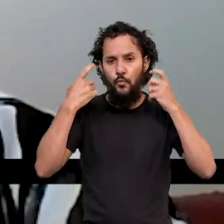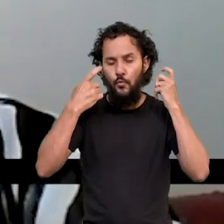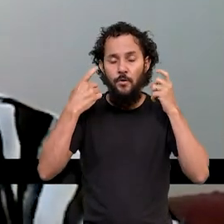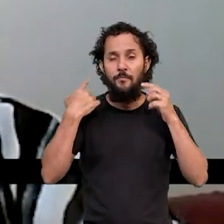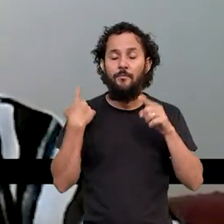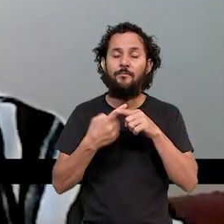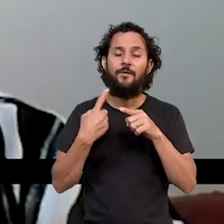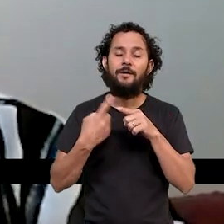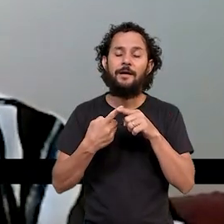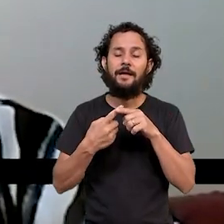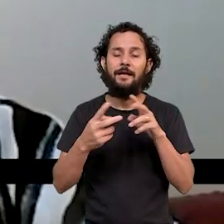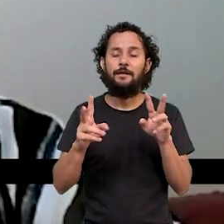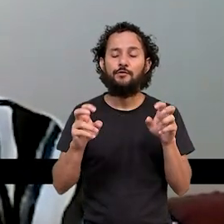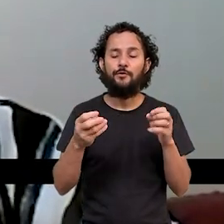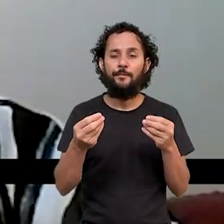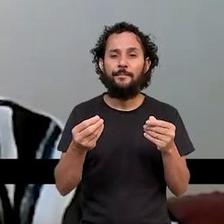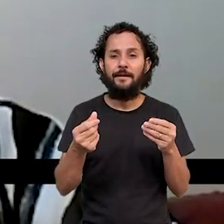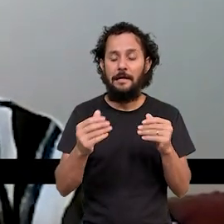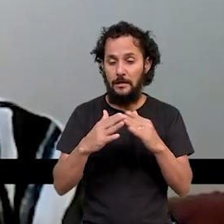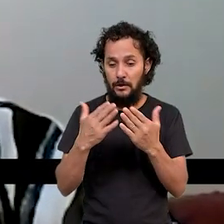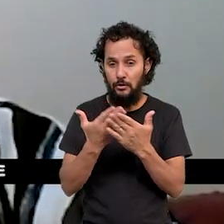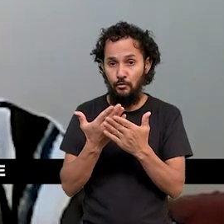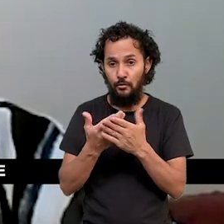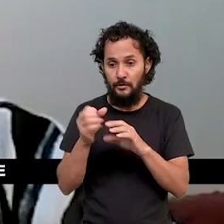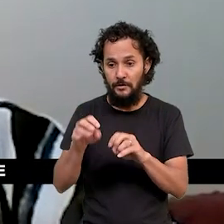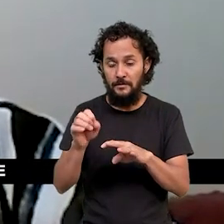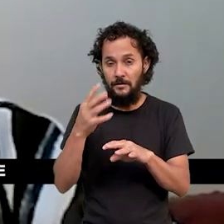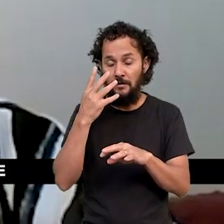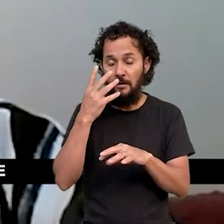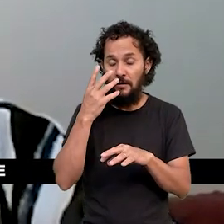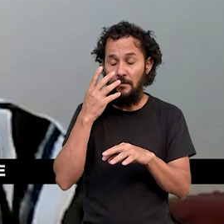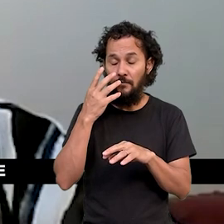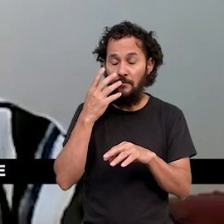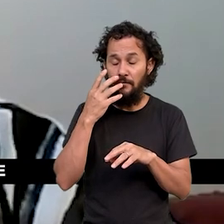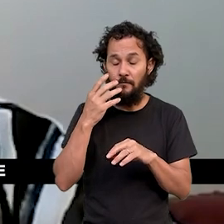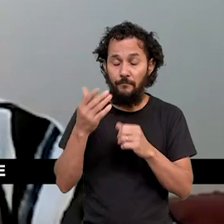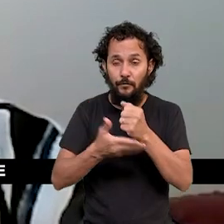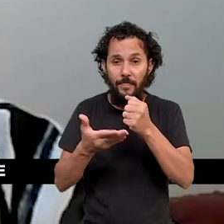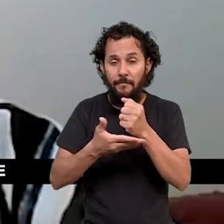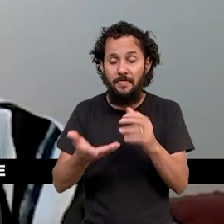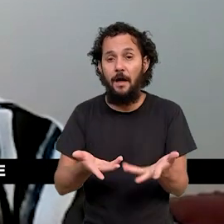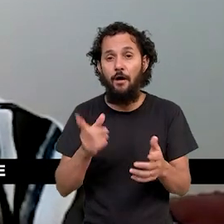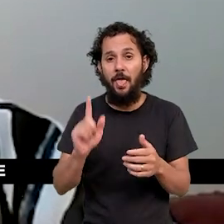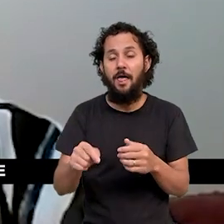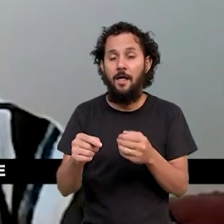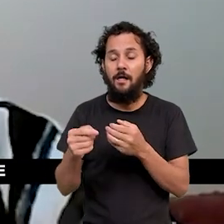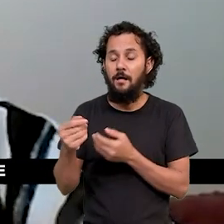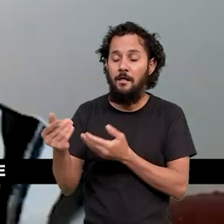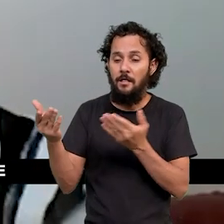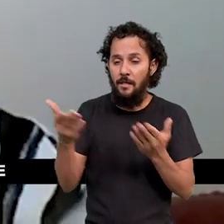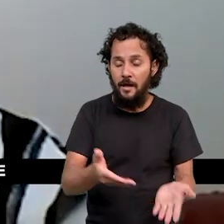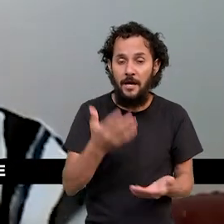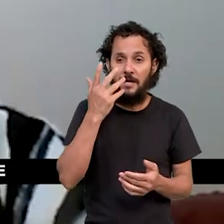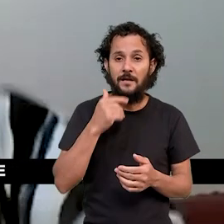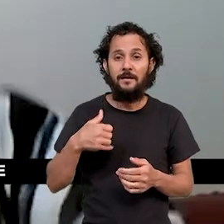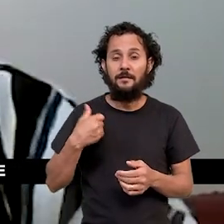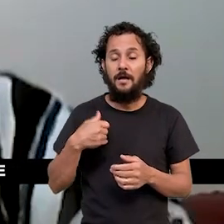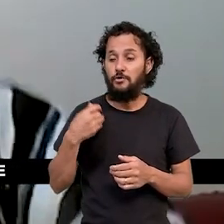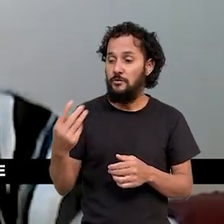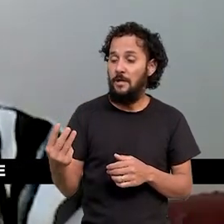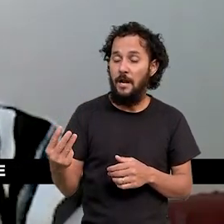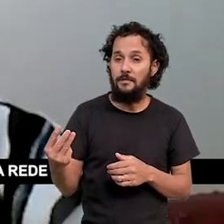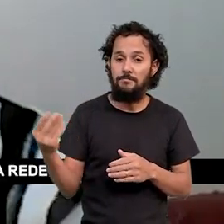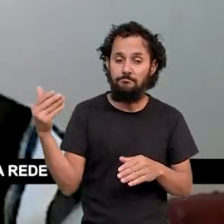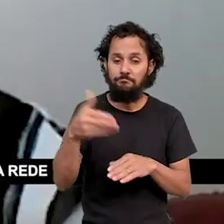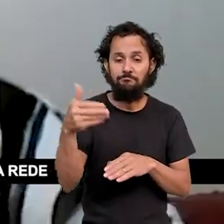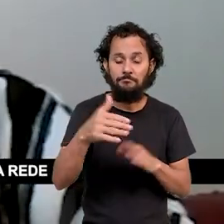preocupado, que é a questão das escolas de ensino fundamental estar recebendo as crianças de educação infantil a partir dos